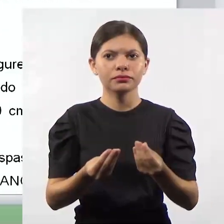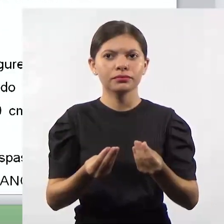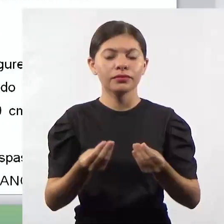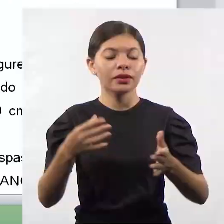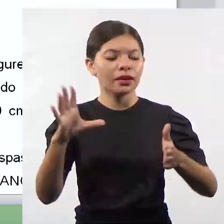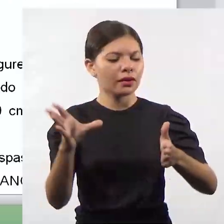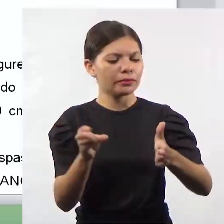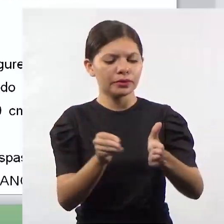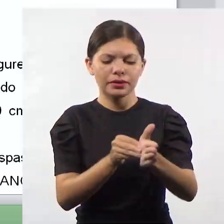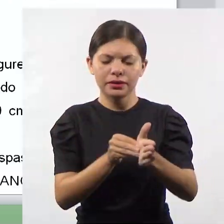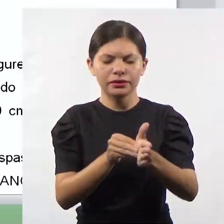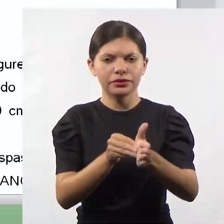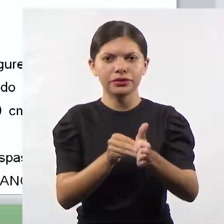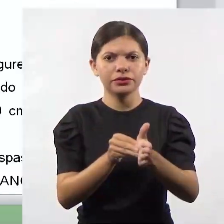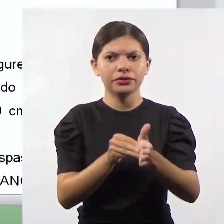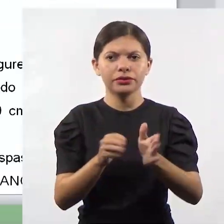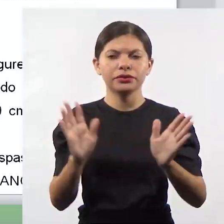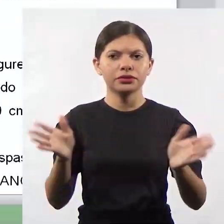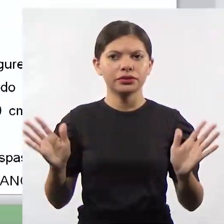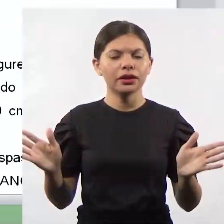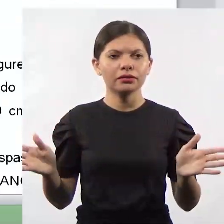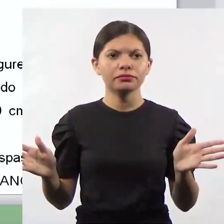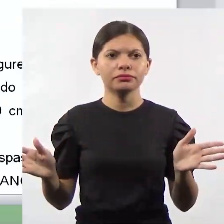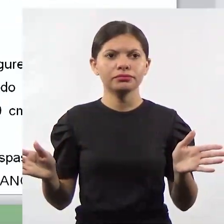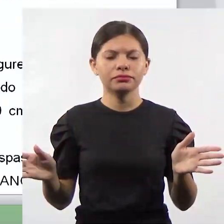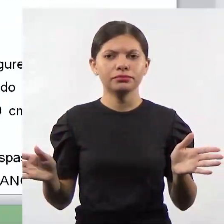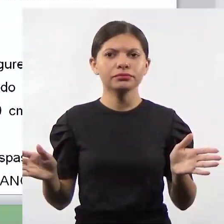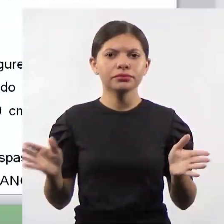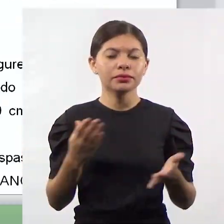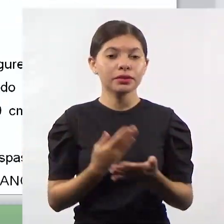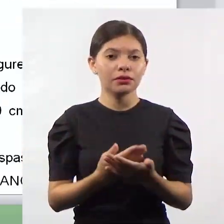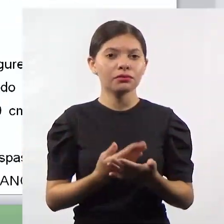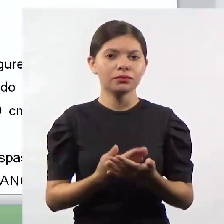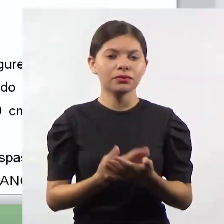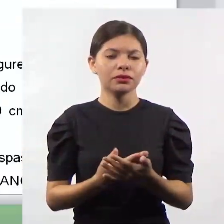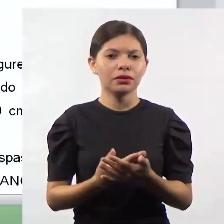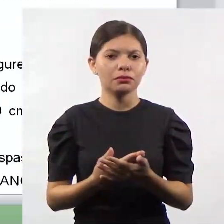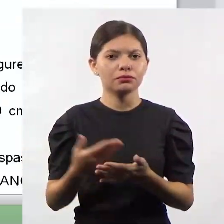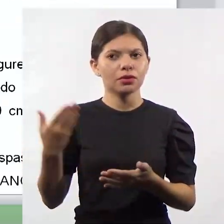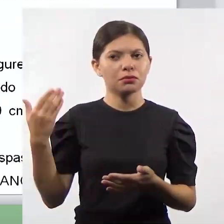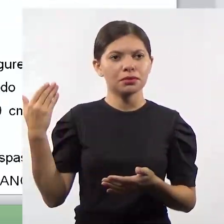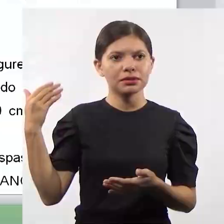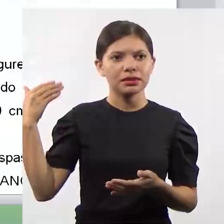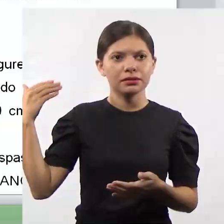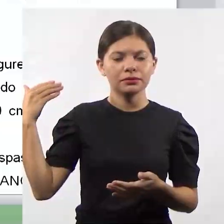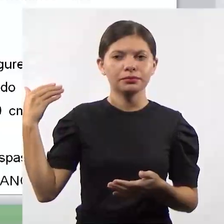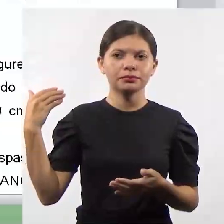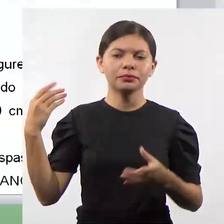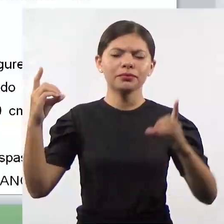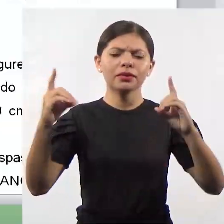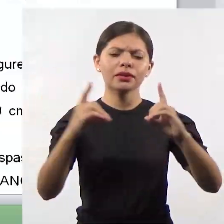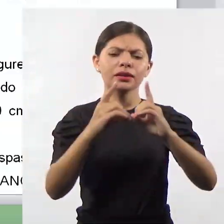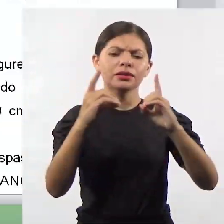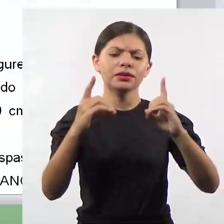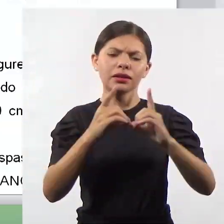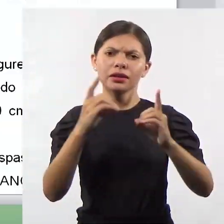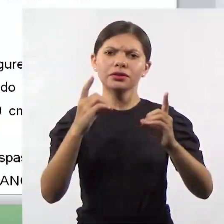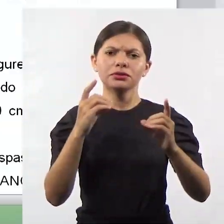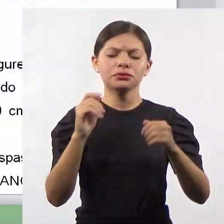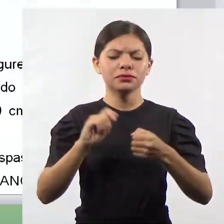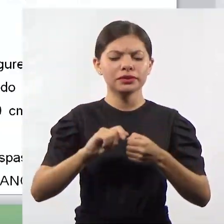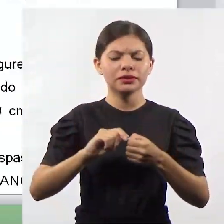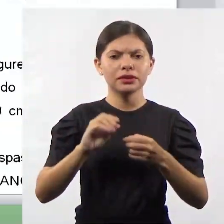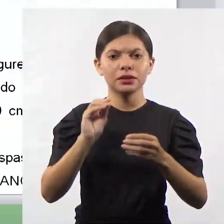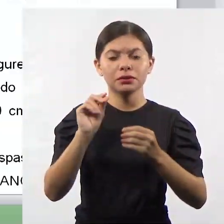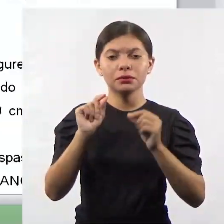falou da abordagem. Se você, né, para ficar um pouco mais didático, o que a gente pode fazer? Você pode